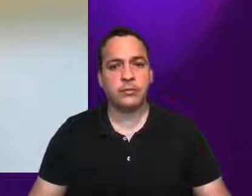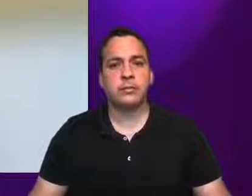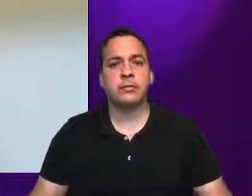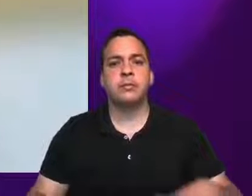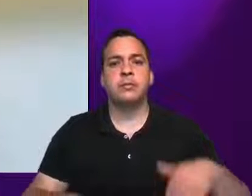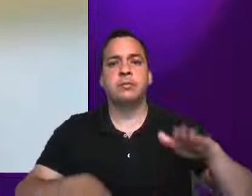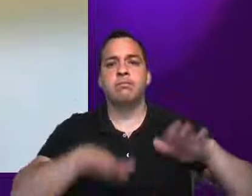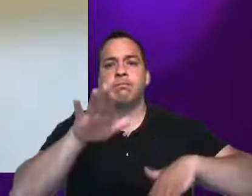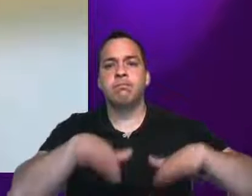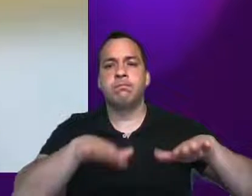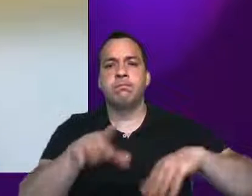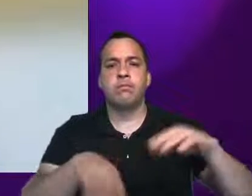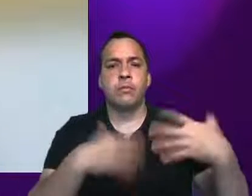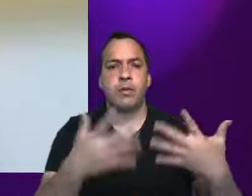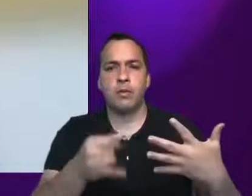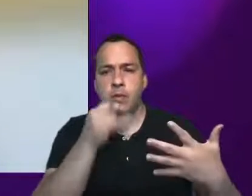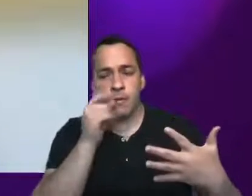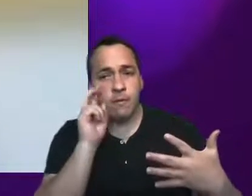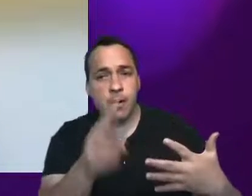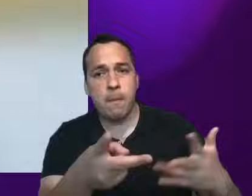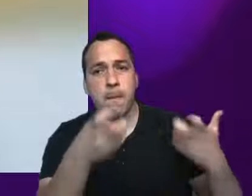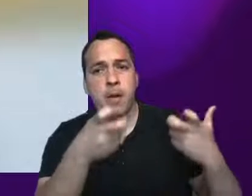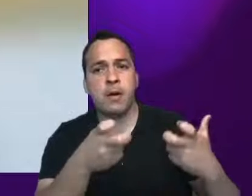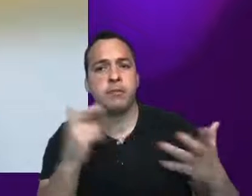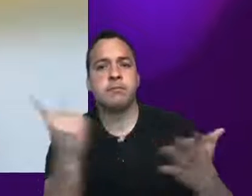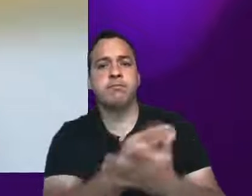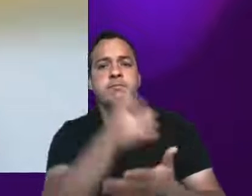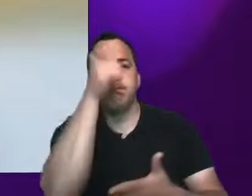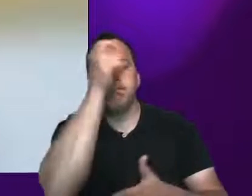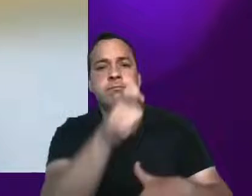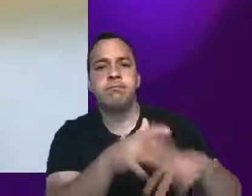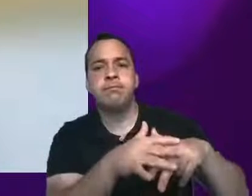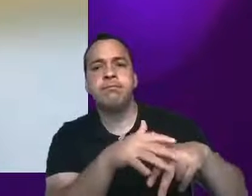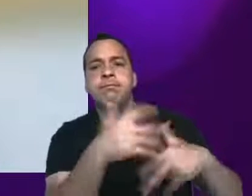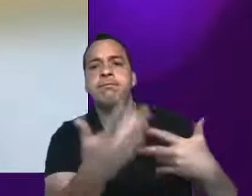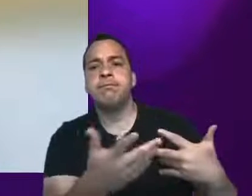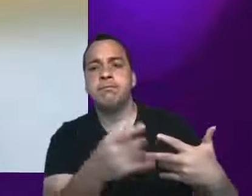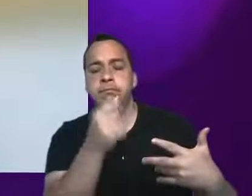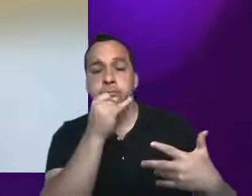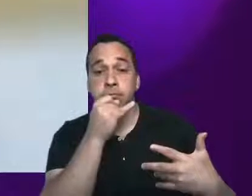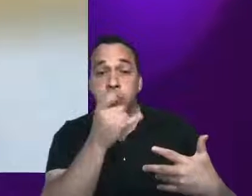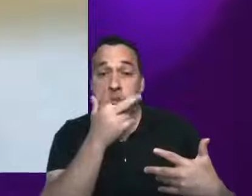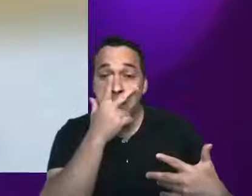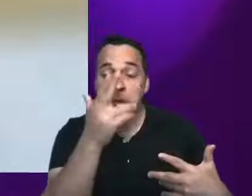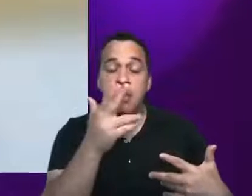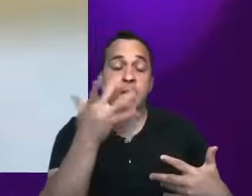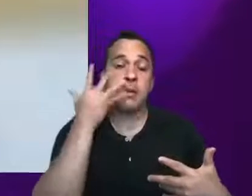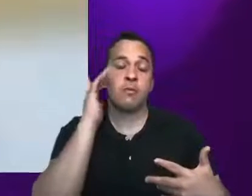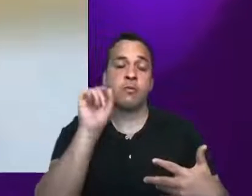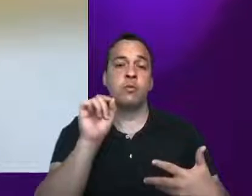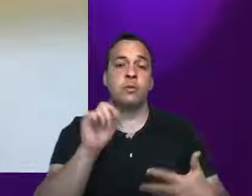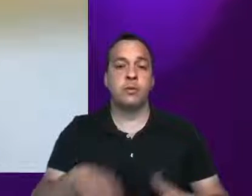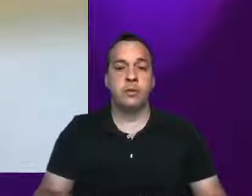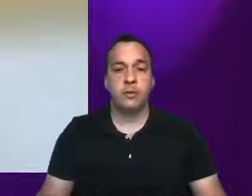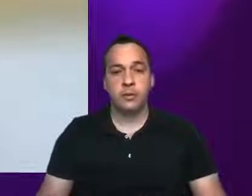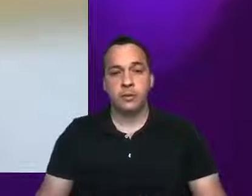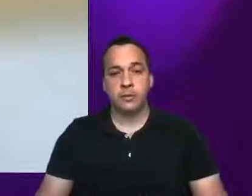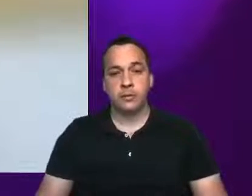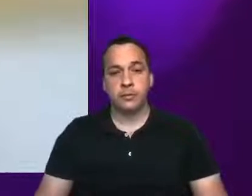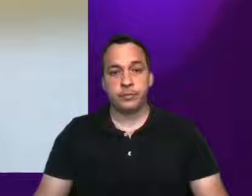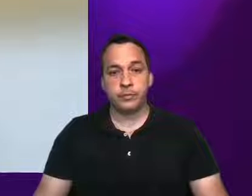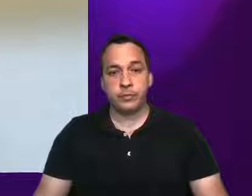modelo do doente que você está vendo, né? Me parece que num modelo de doente que ele